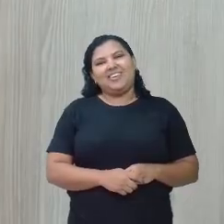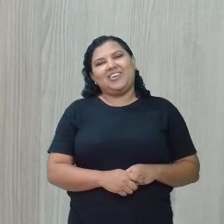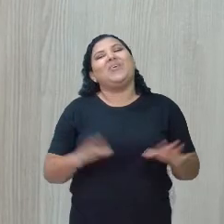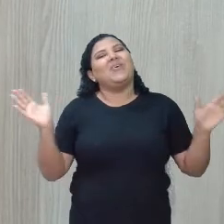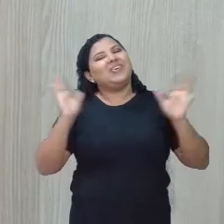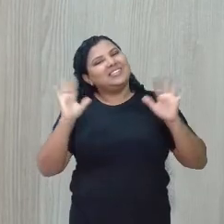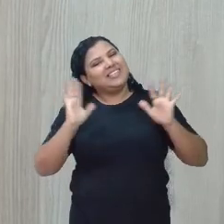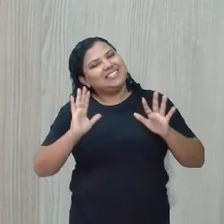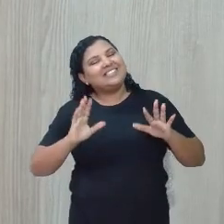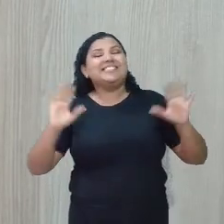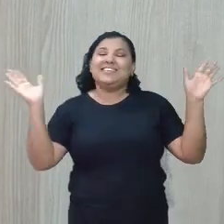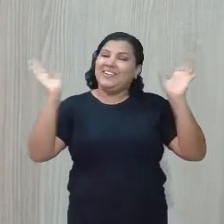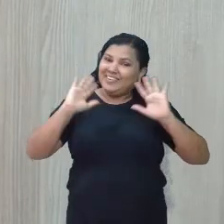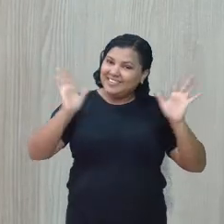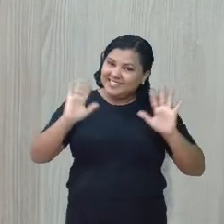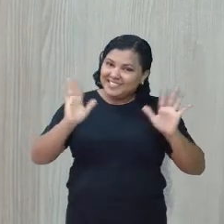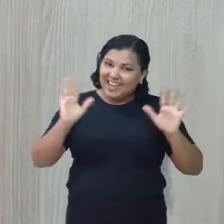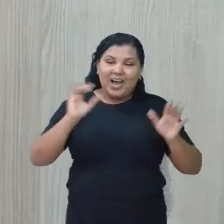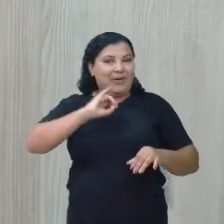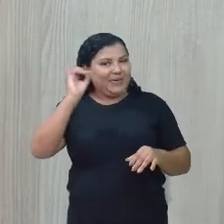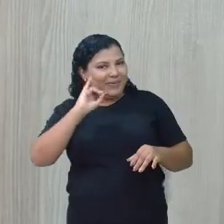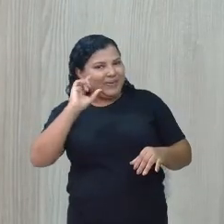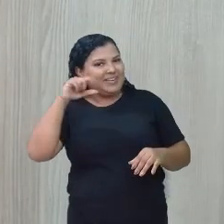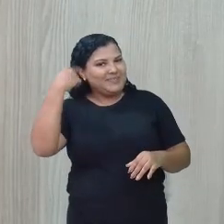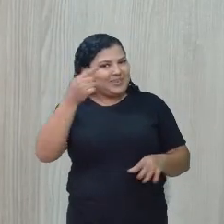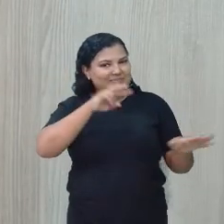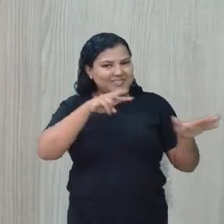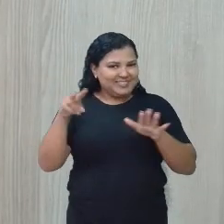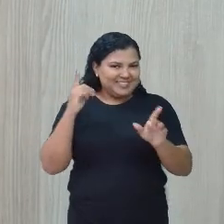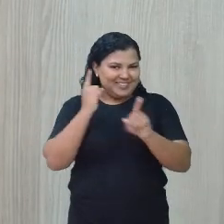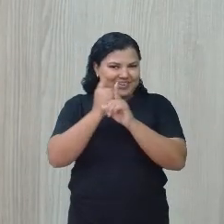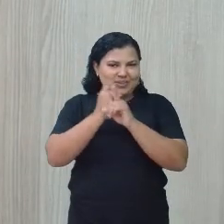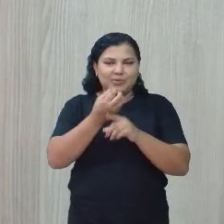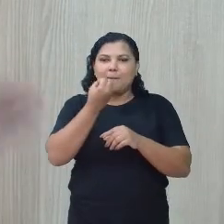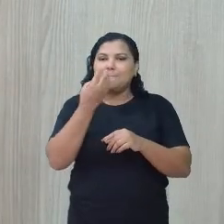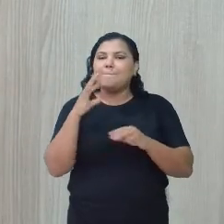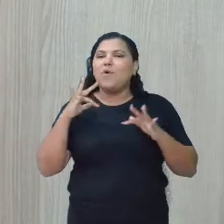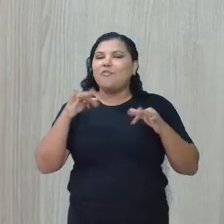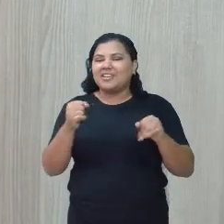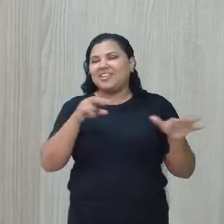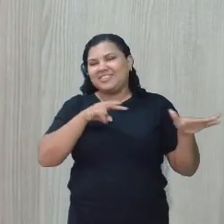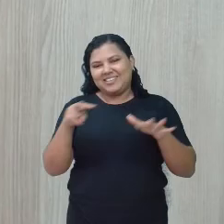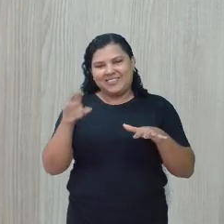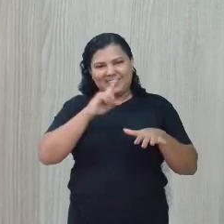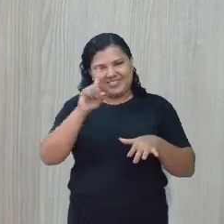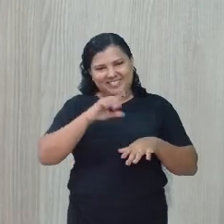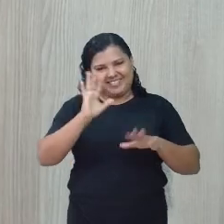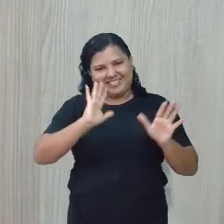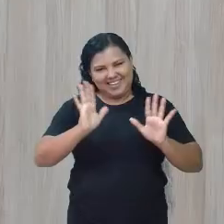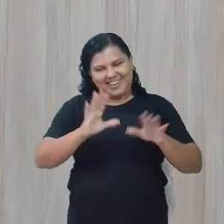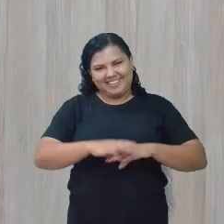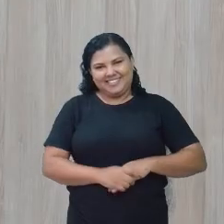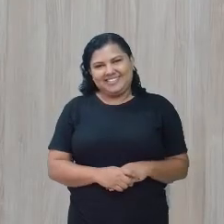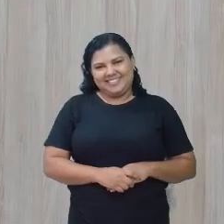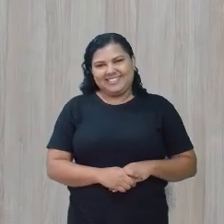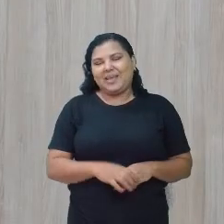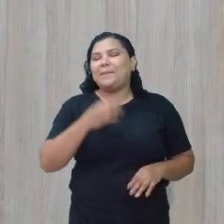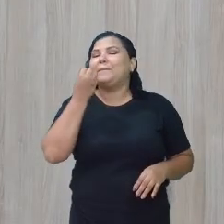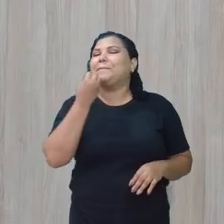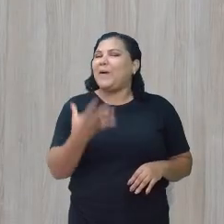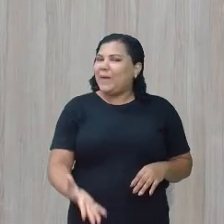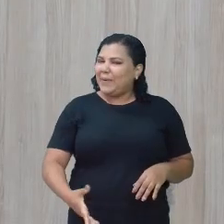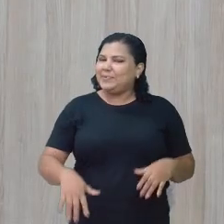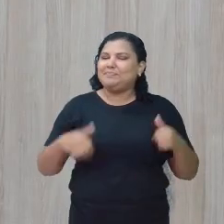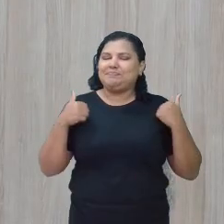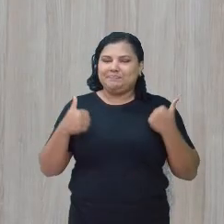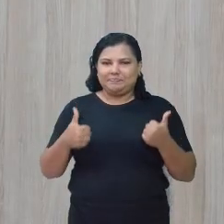Oi, gente. Tchau, gente. A gente se vê na próxima semana, tá bom? Bom final de semana para vocês. Até mais. Boa, show